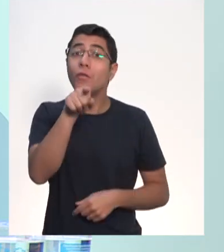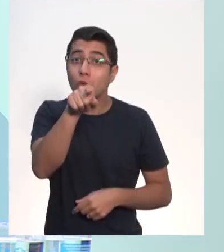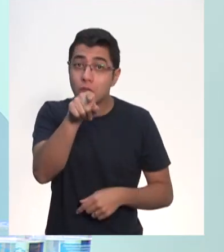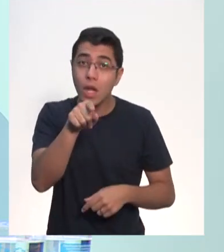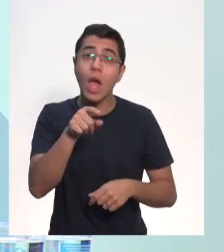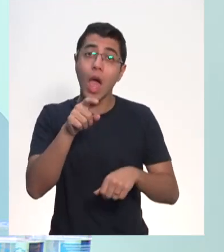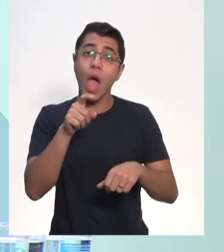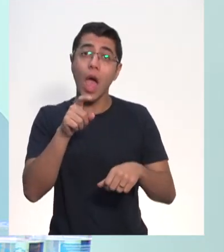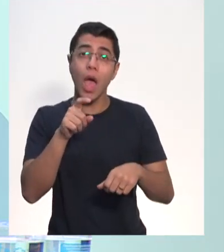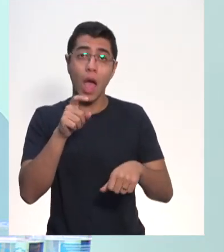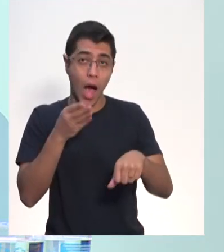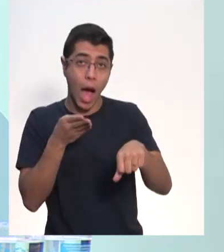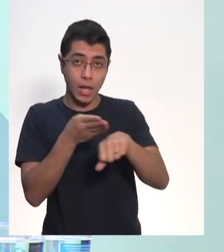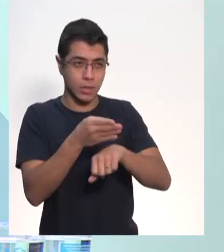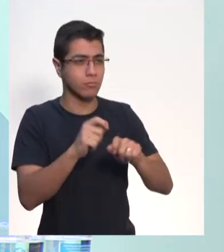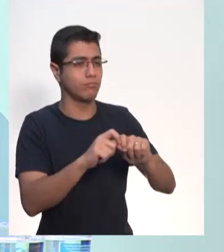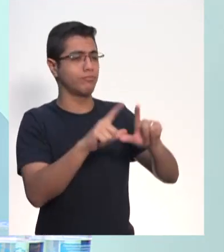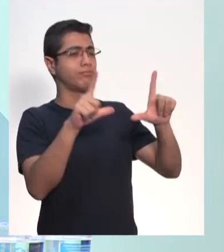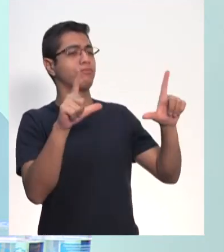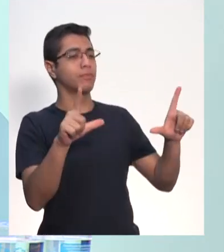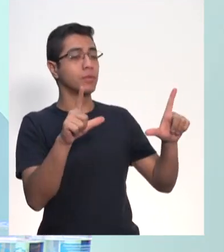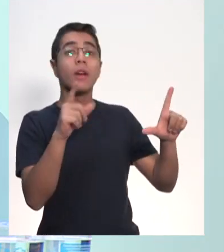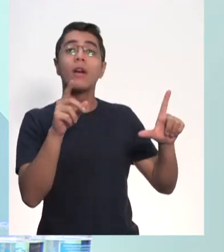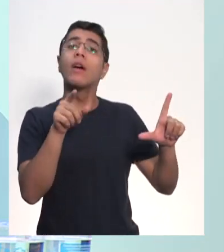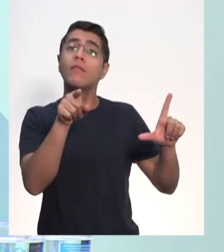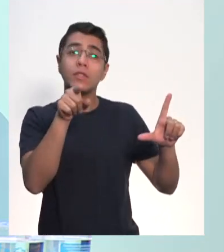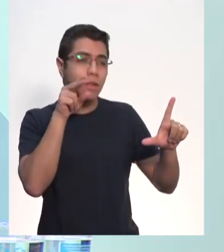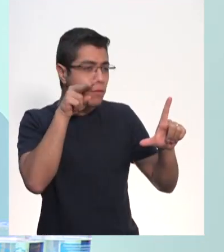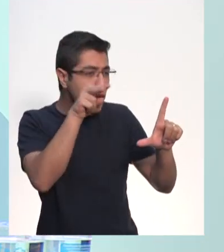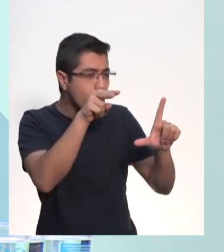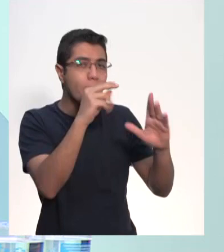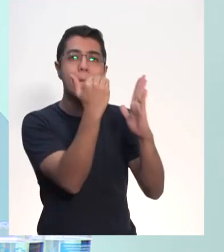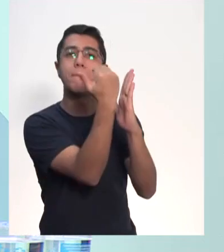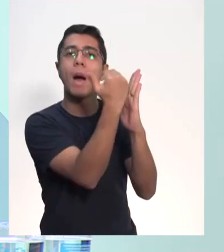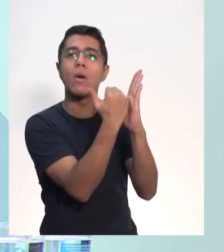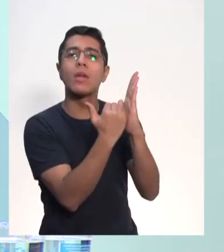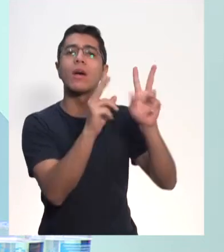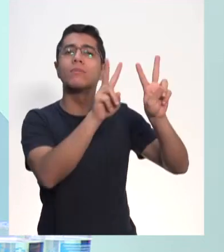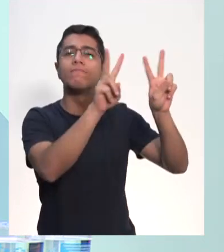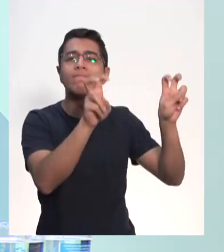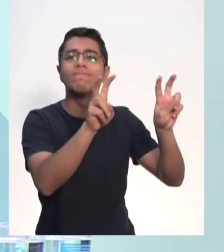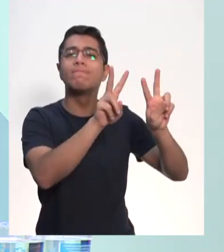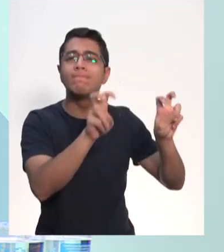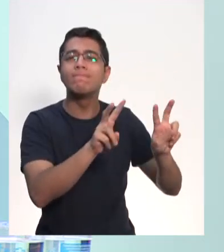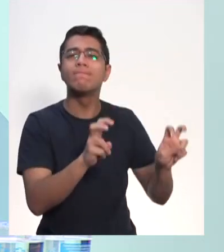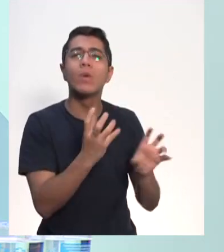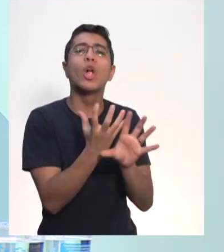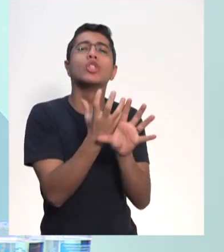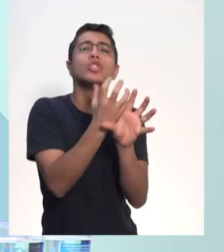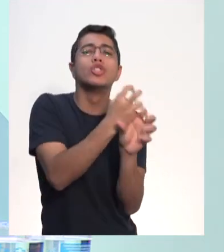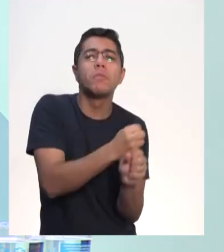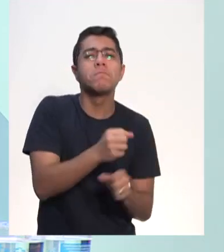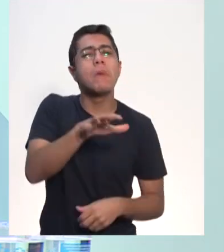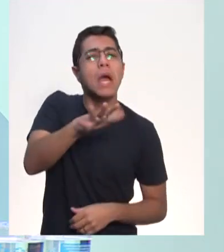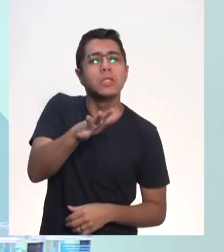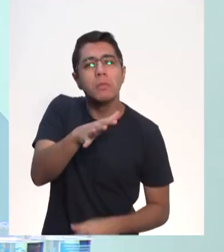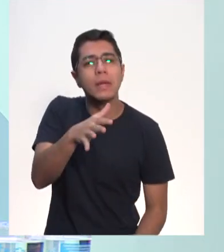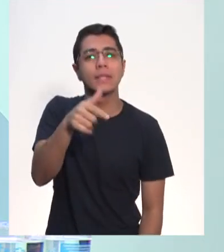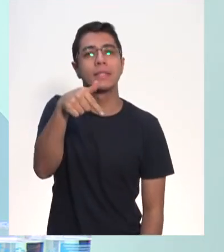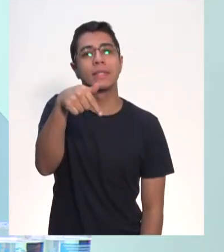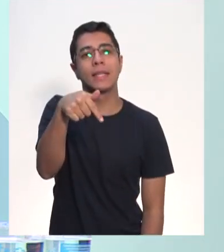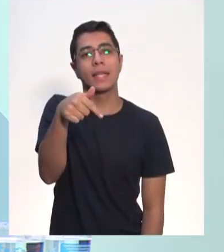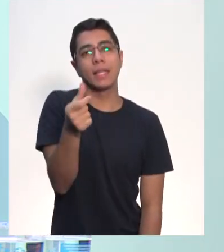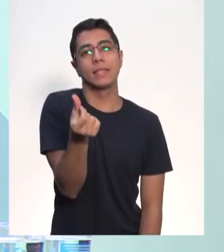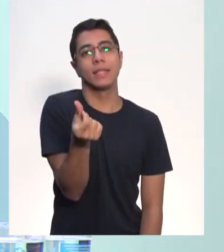pautas lá. Nós temos aí em torno de 76 pautas, entre pautas produzidas e pautas